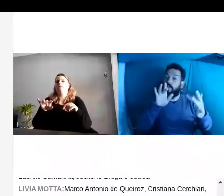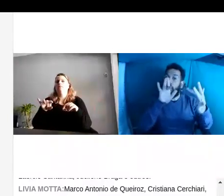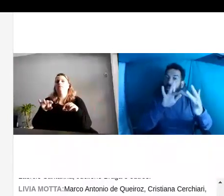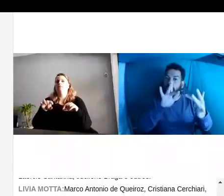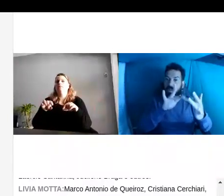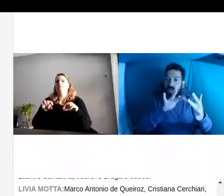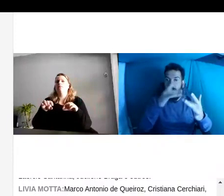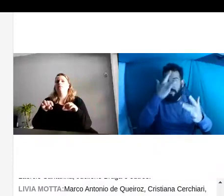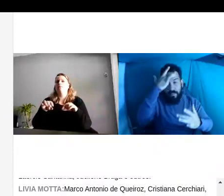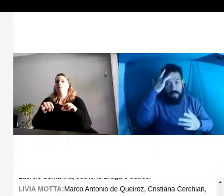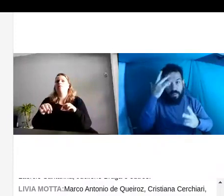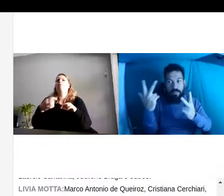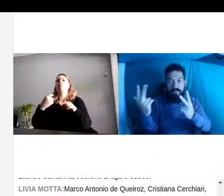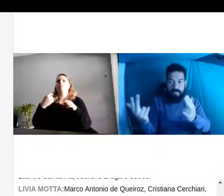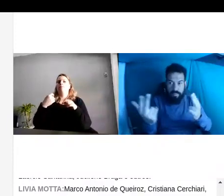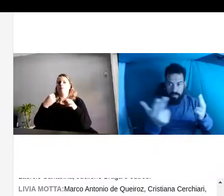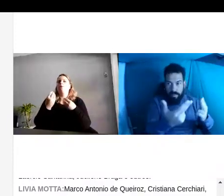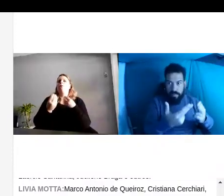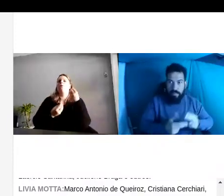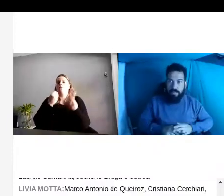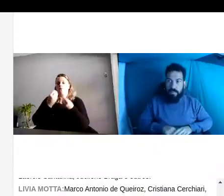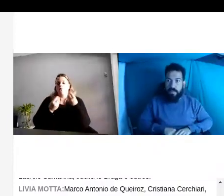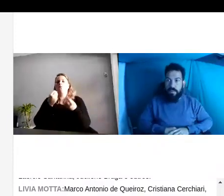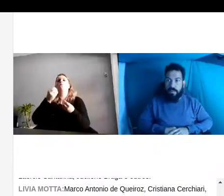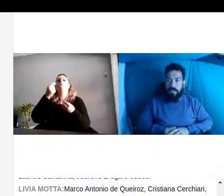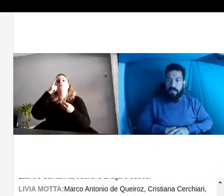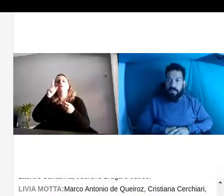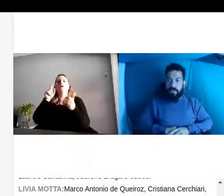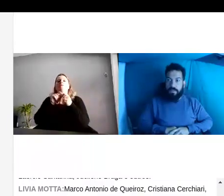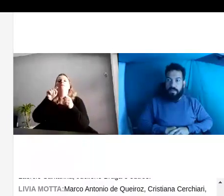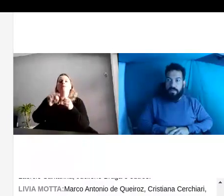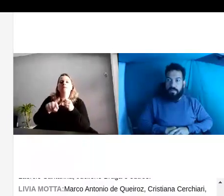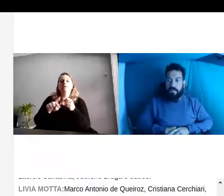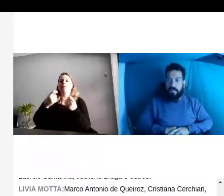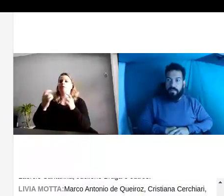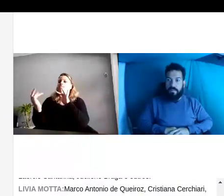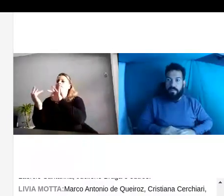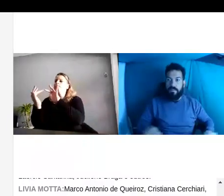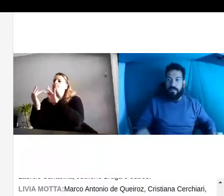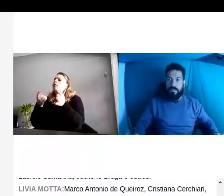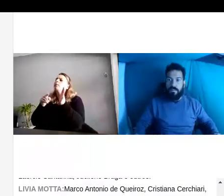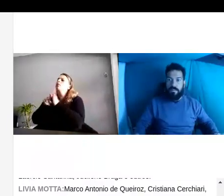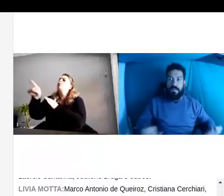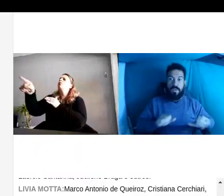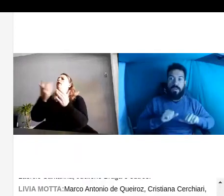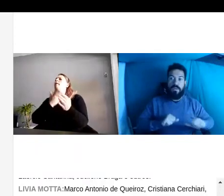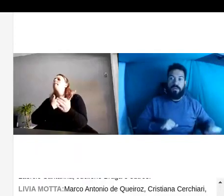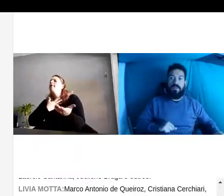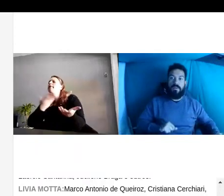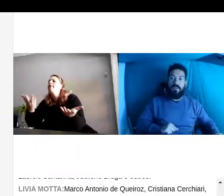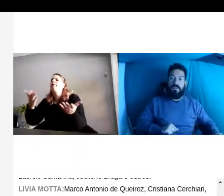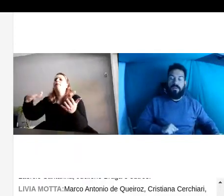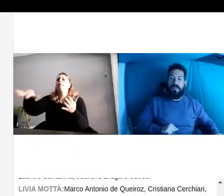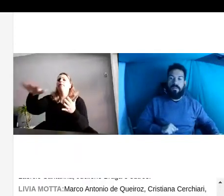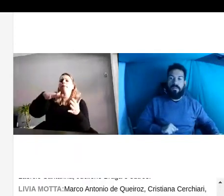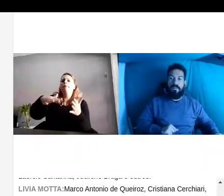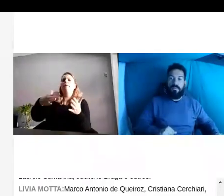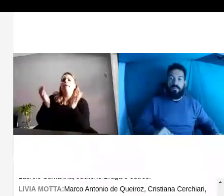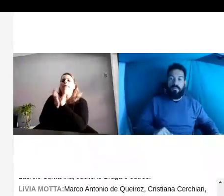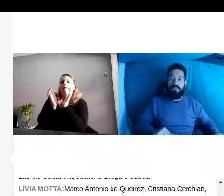pares, perguntando para amigos, para colegas de trabalho e para